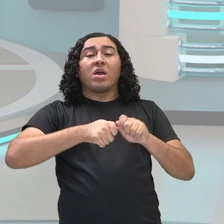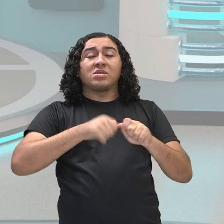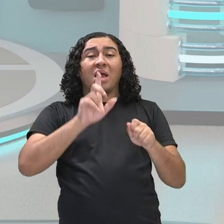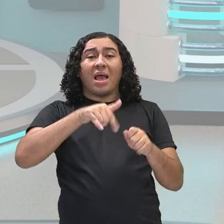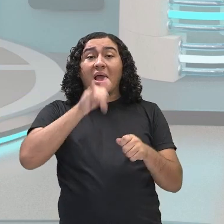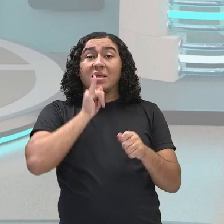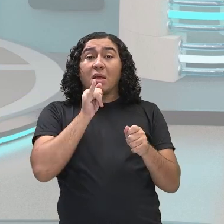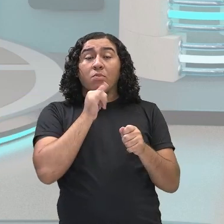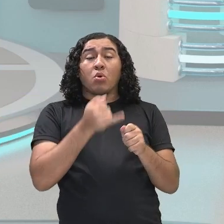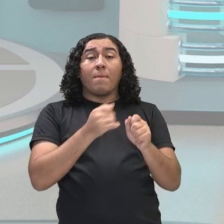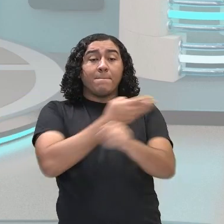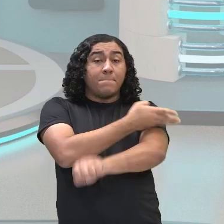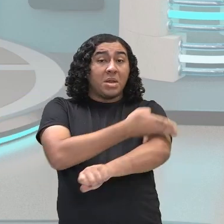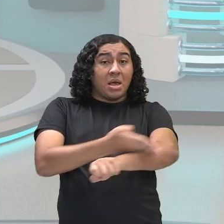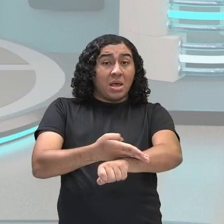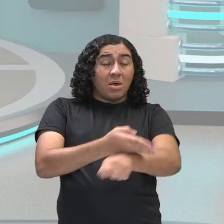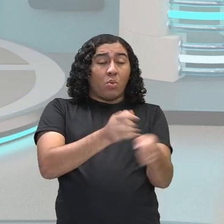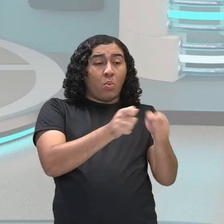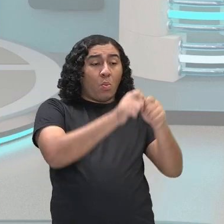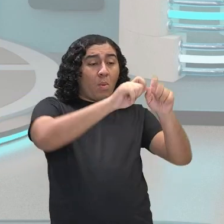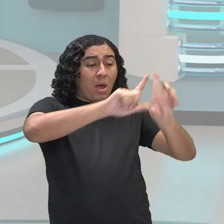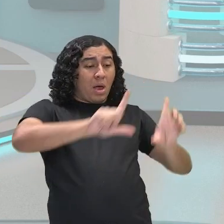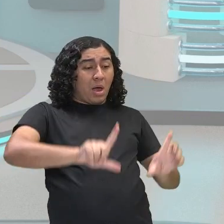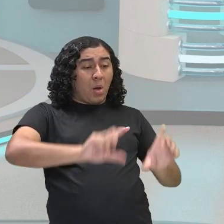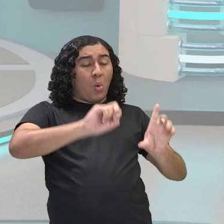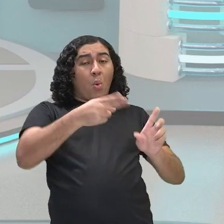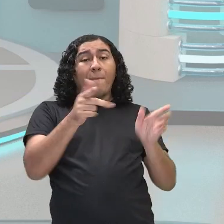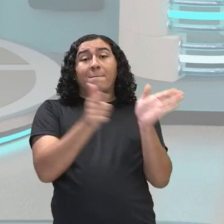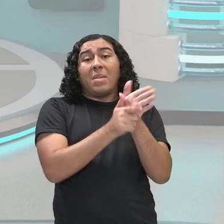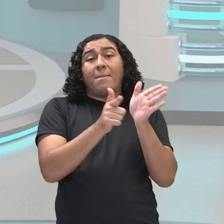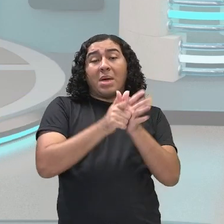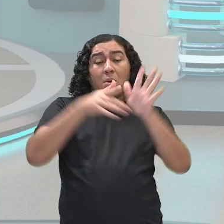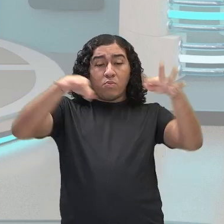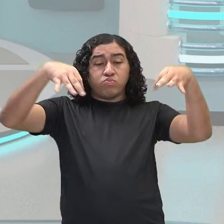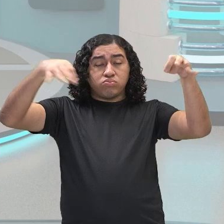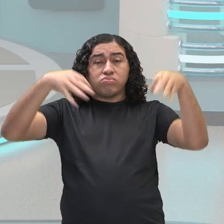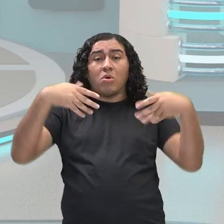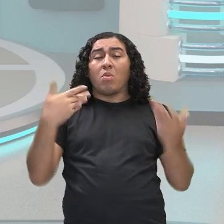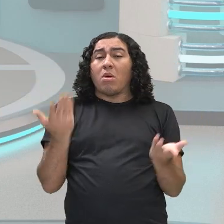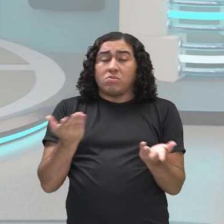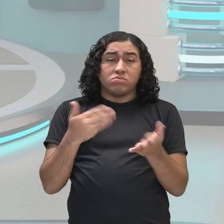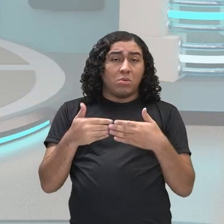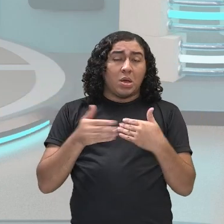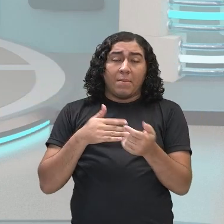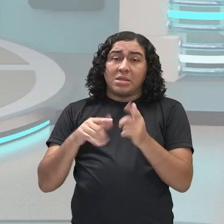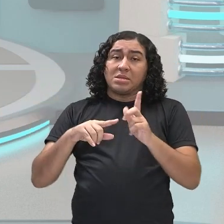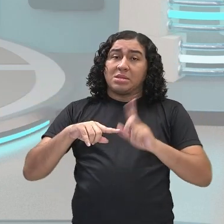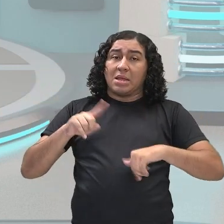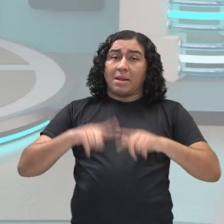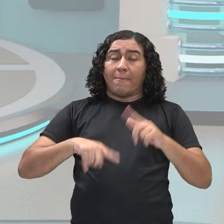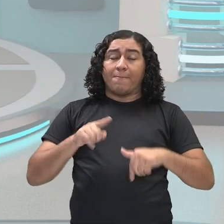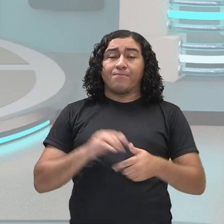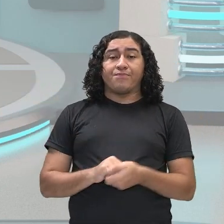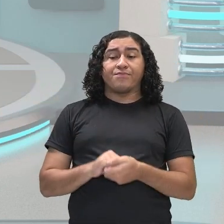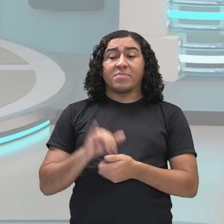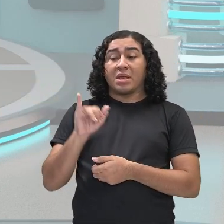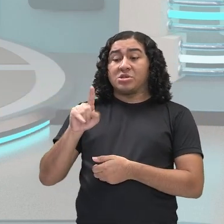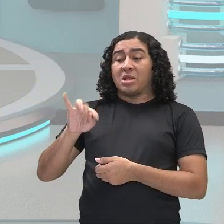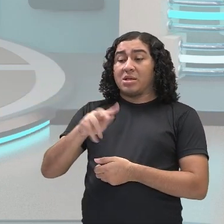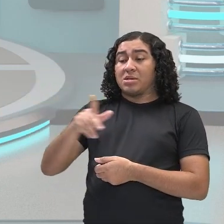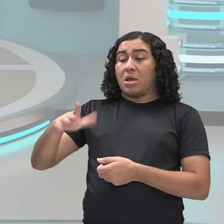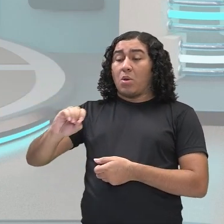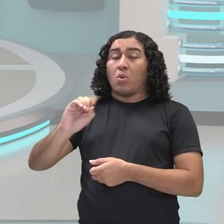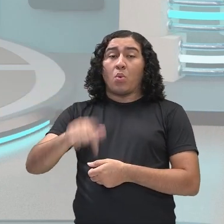tela ou o papel, aquilo que se escolher de material. No caso da instalação, o suporte vai